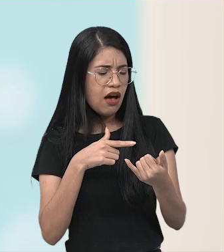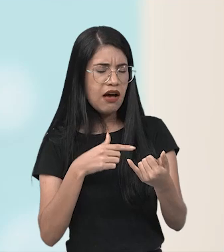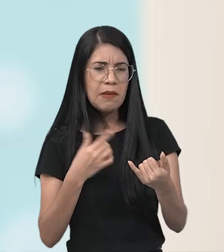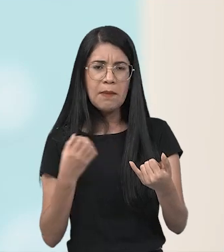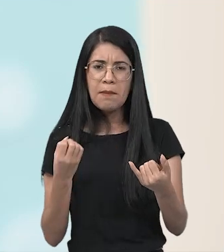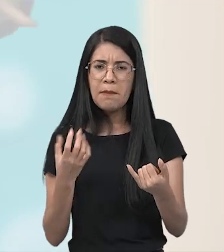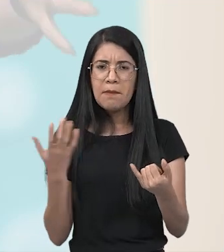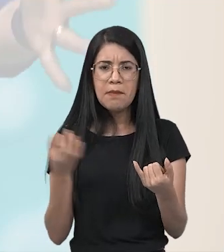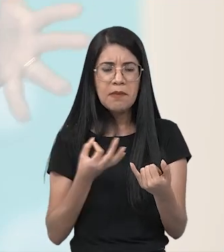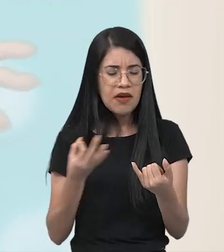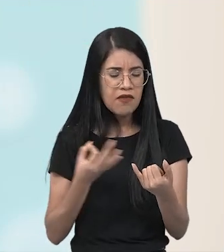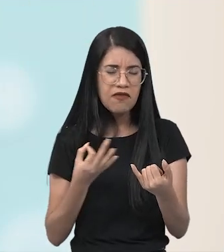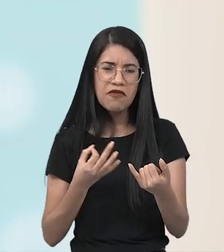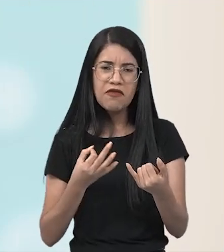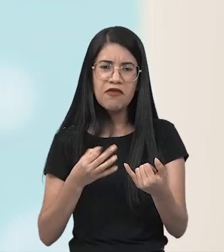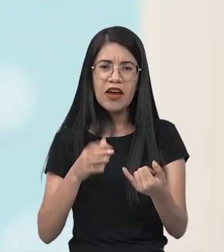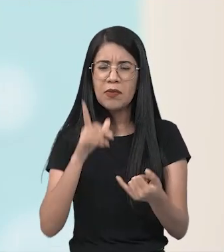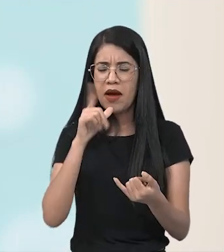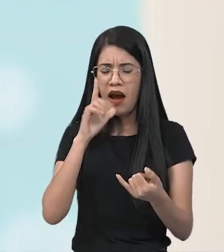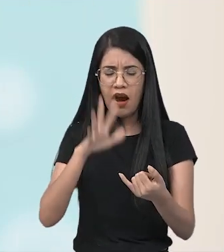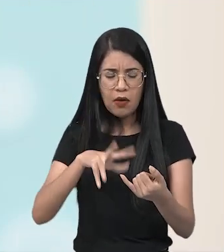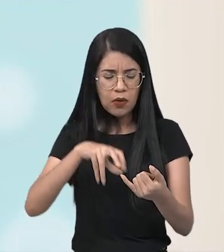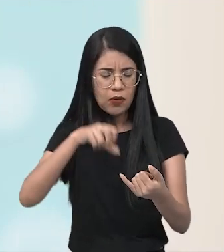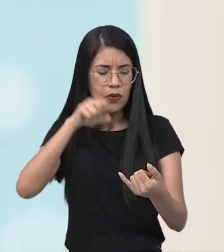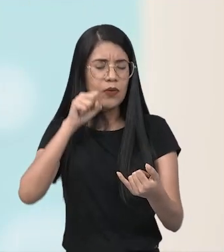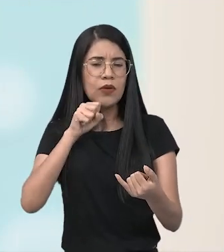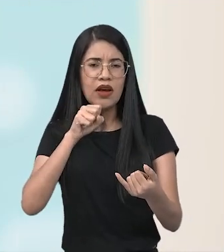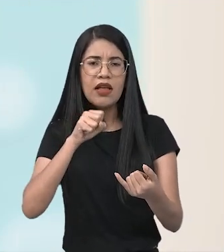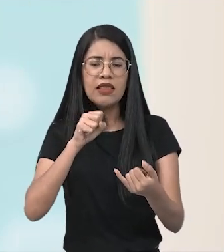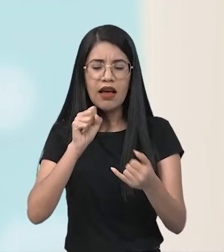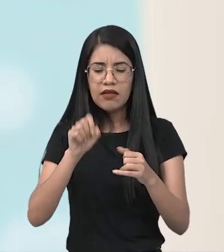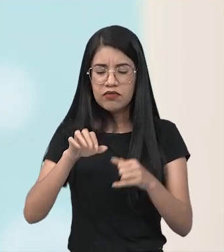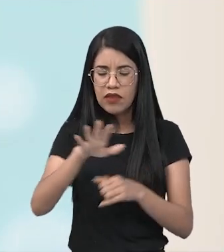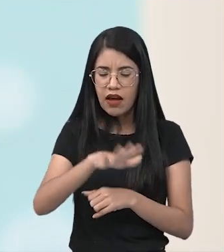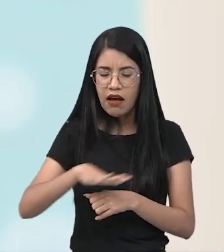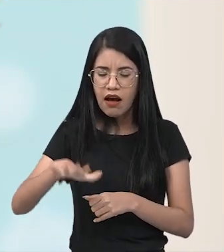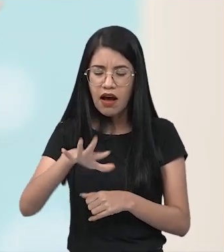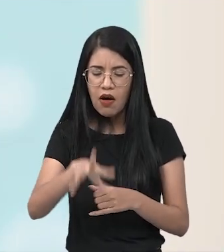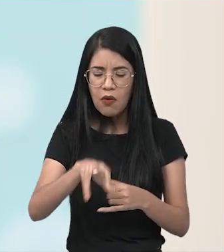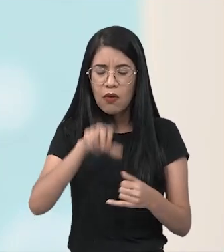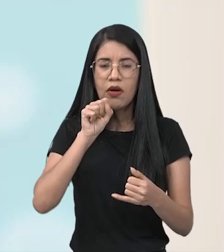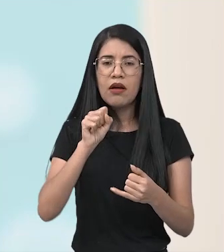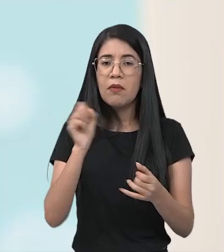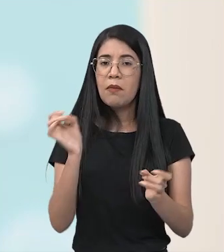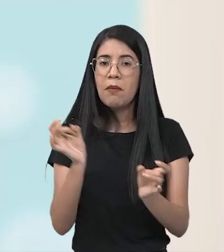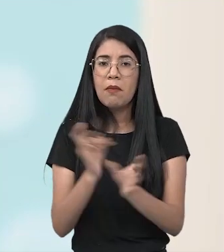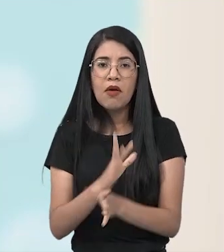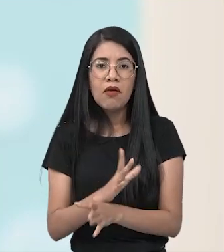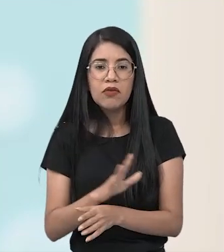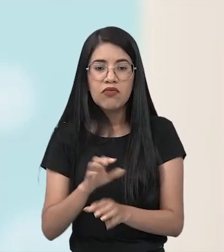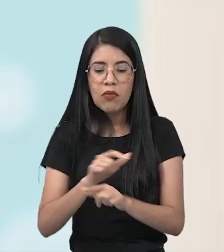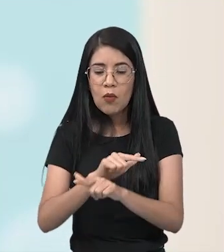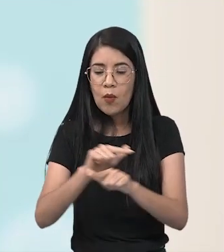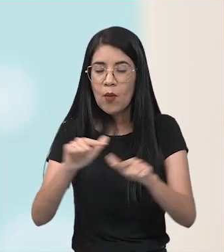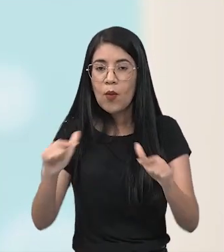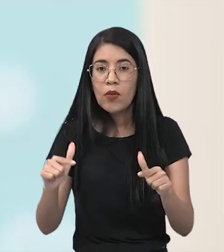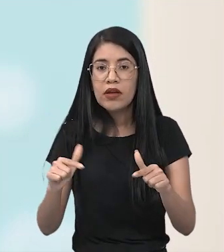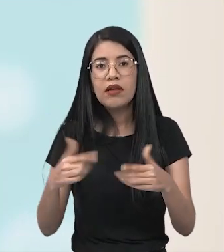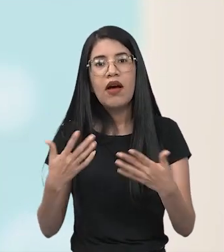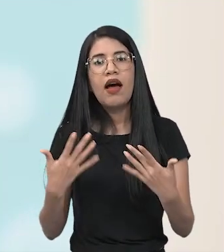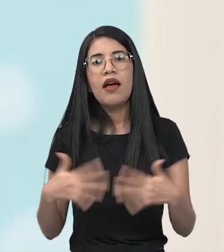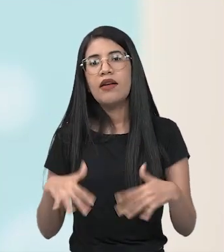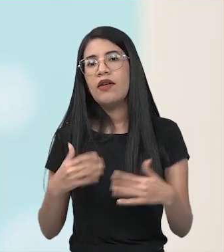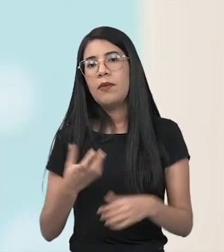mágico que ele consegue pegar toda a água que está espalhada dentro da casa e pronto, fica tudo seco. Aí tu fala, meu Deus, eu preciso